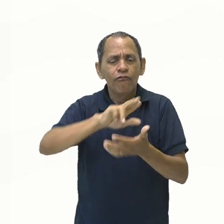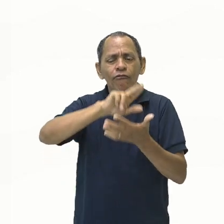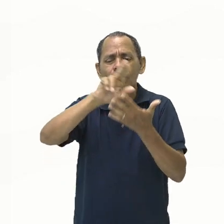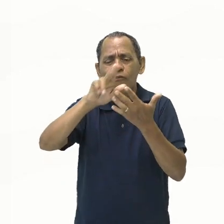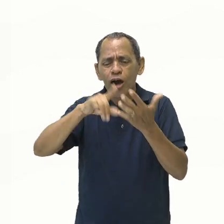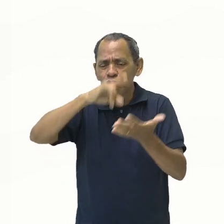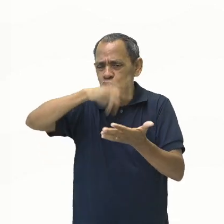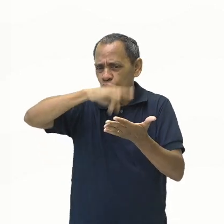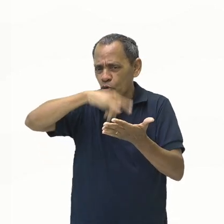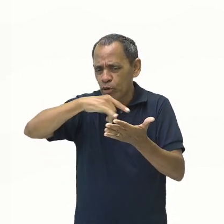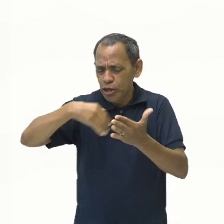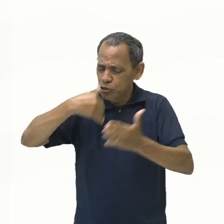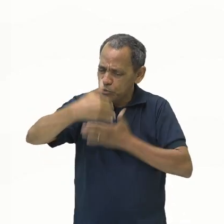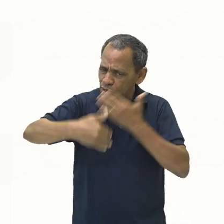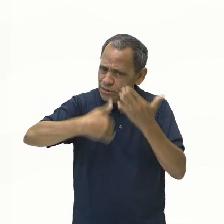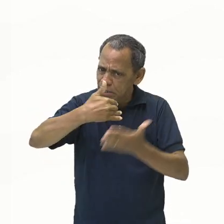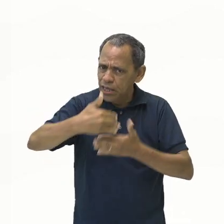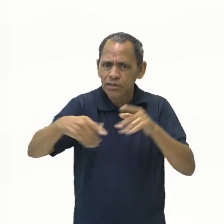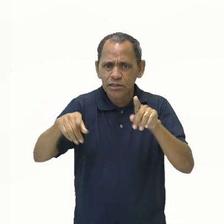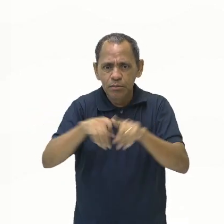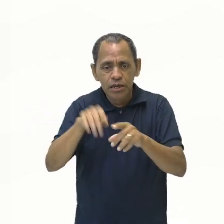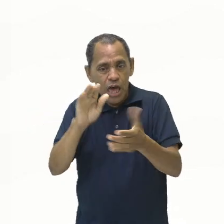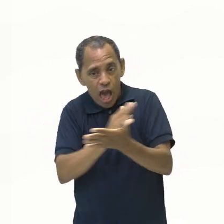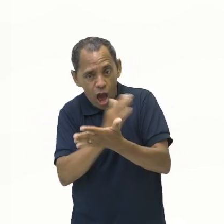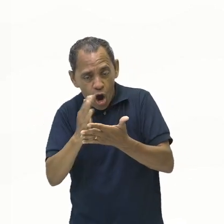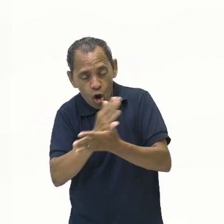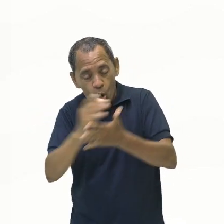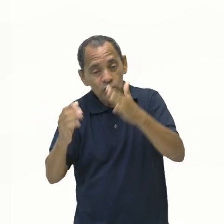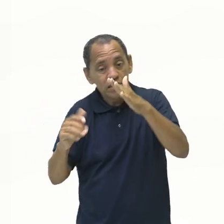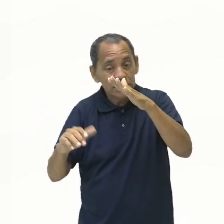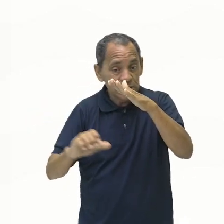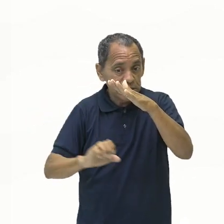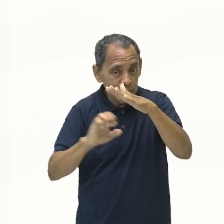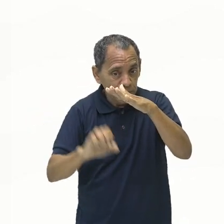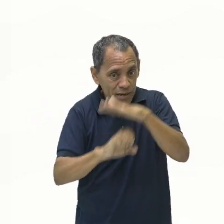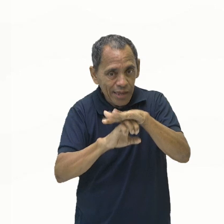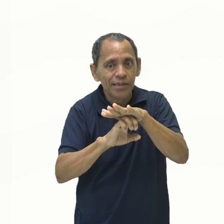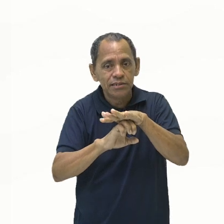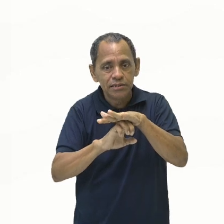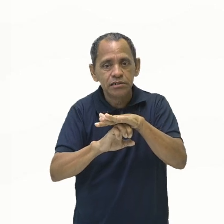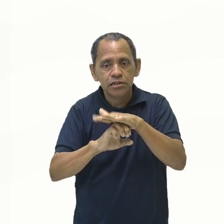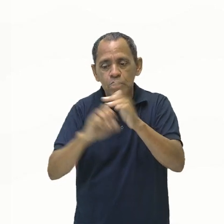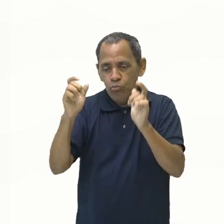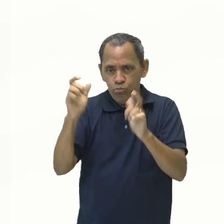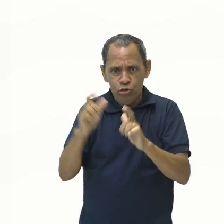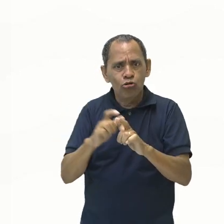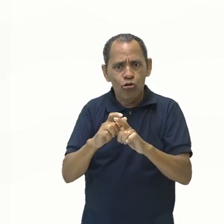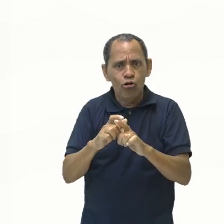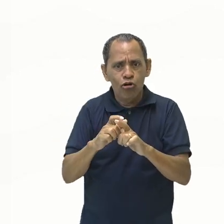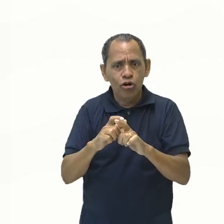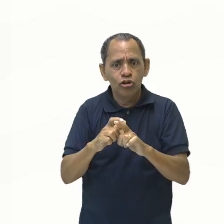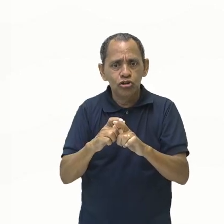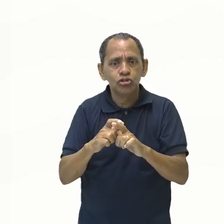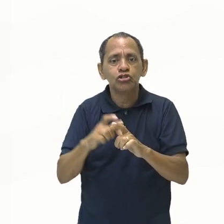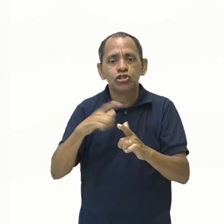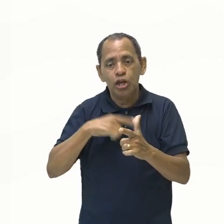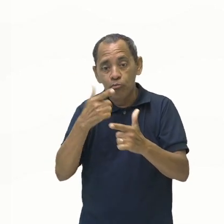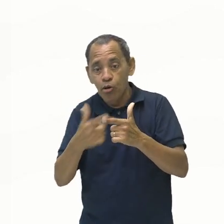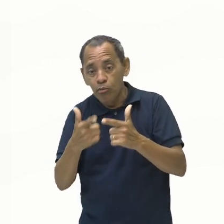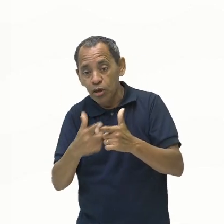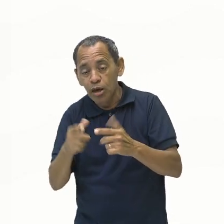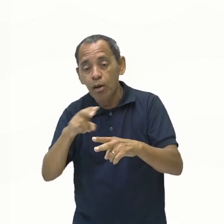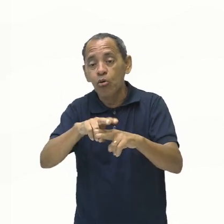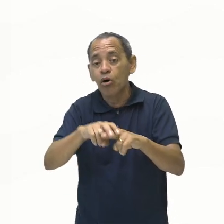documentos, muitos processos, e algumas empresas menores, elas se queixam disso, que elas não conseguem dar conta